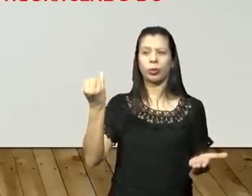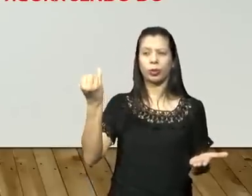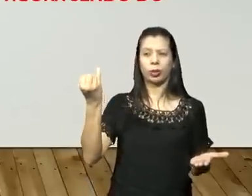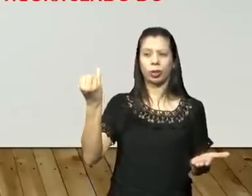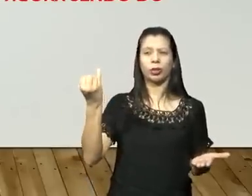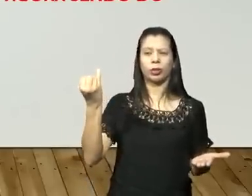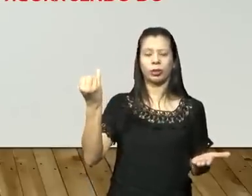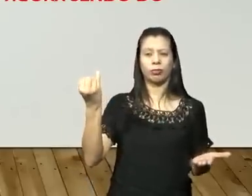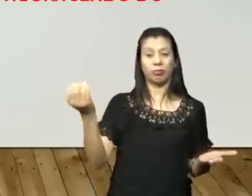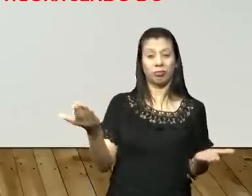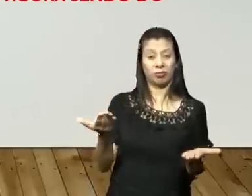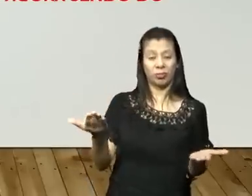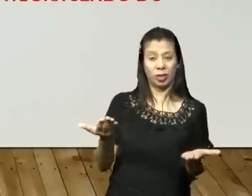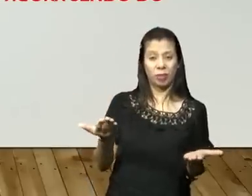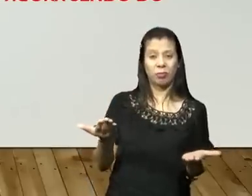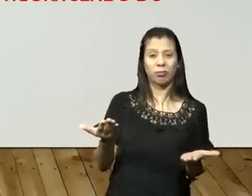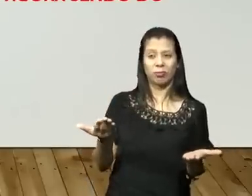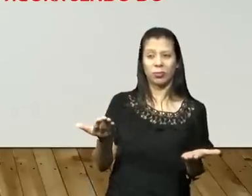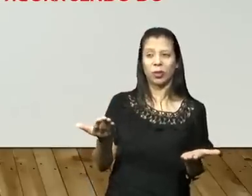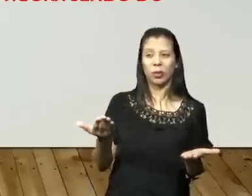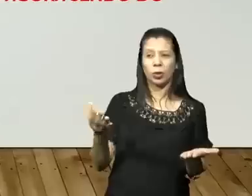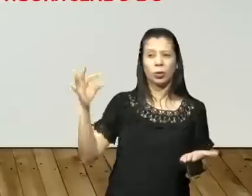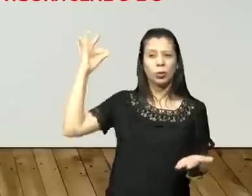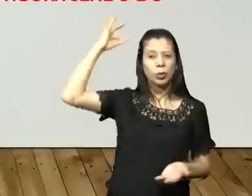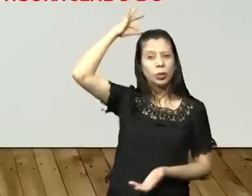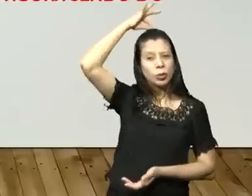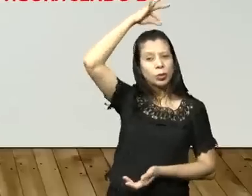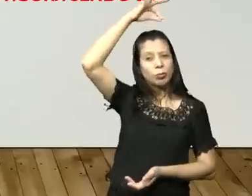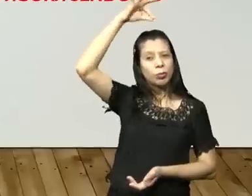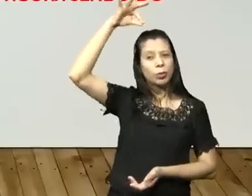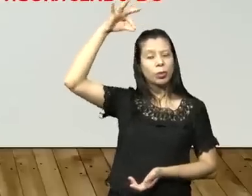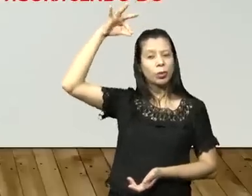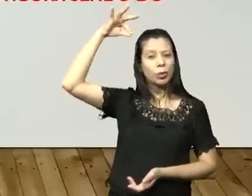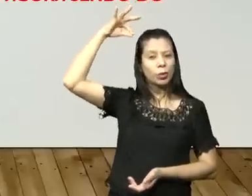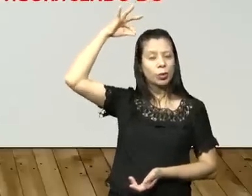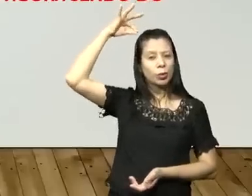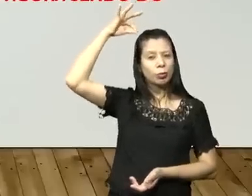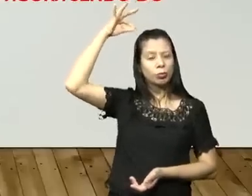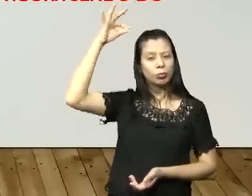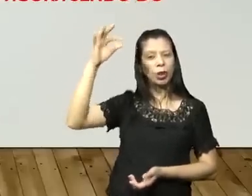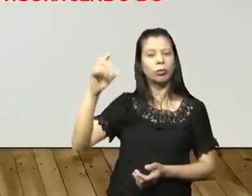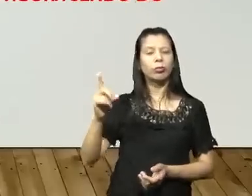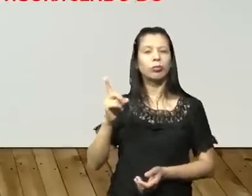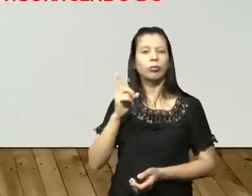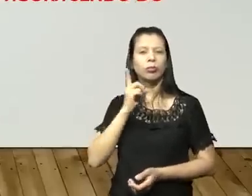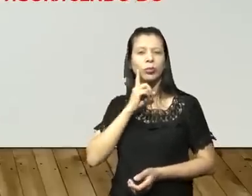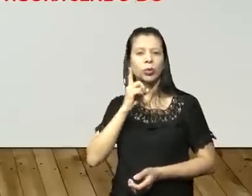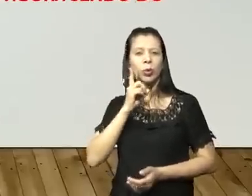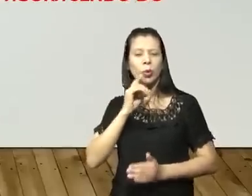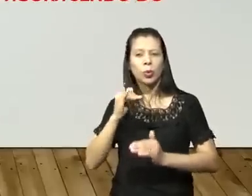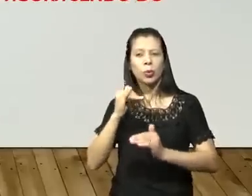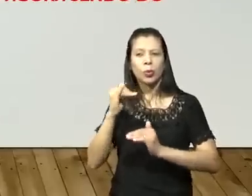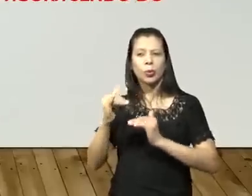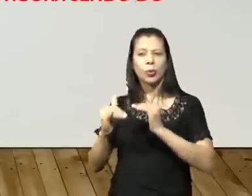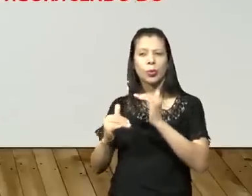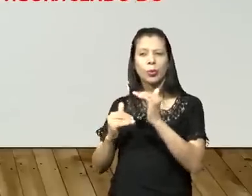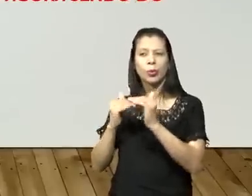solenes importantes o espírito de Deus está vírgula gradual vírgula mas